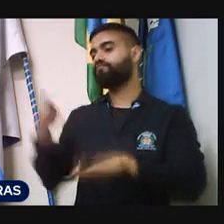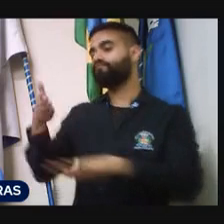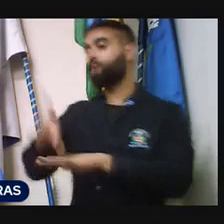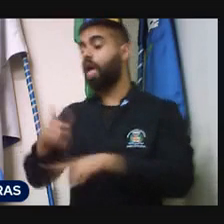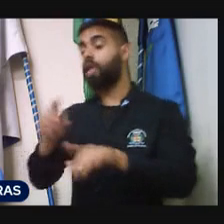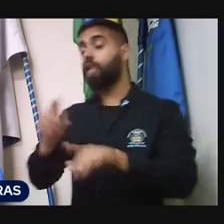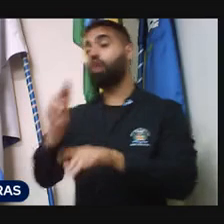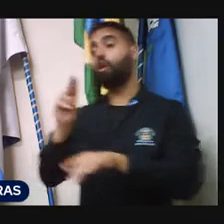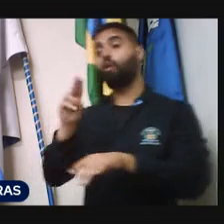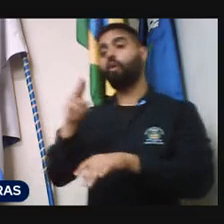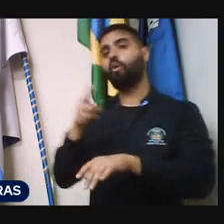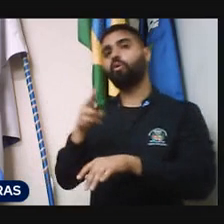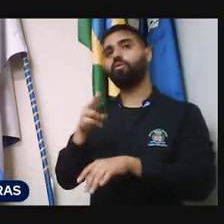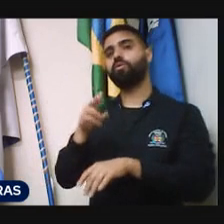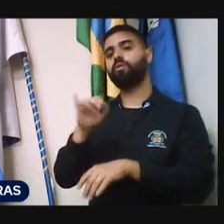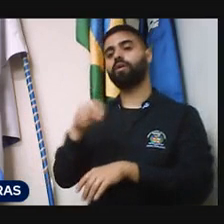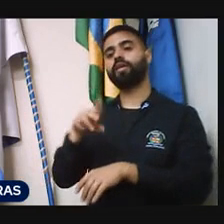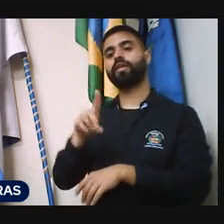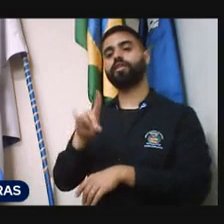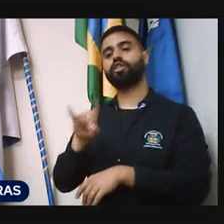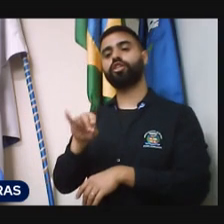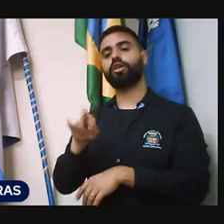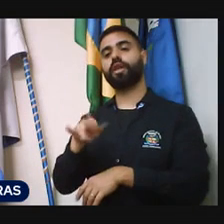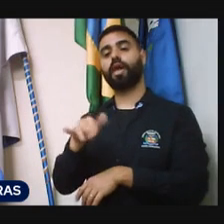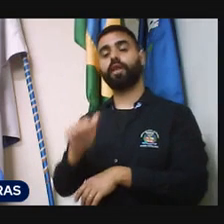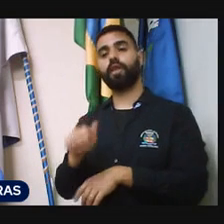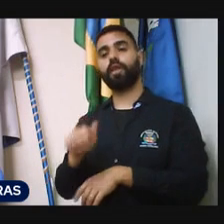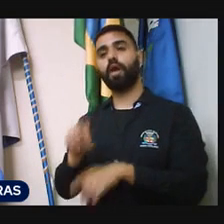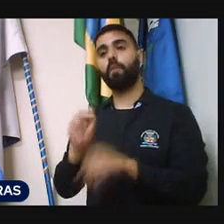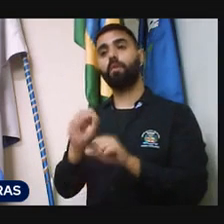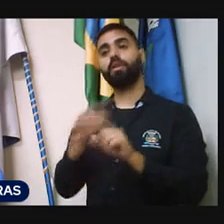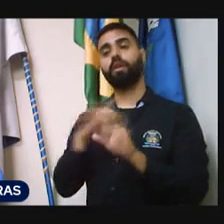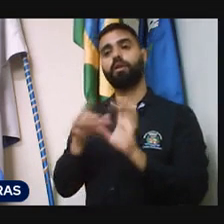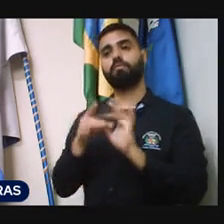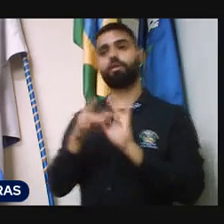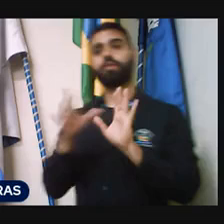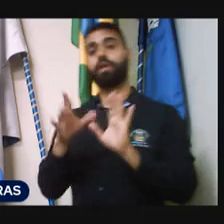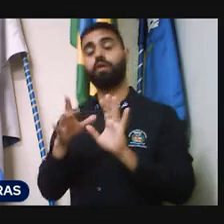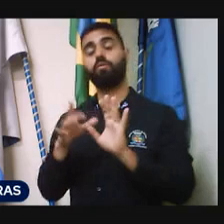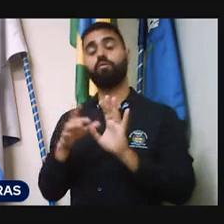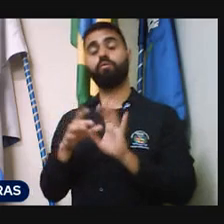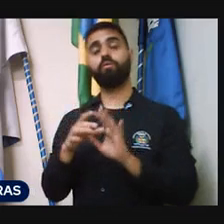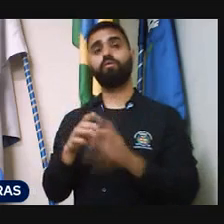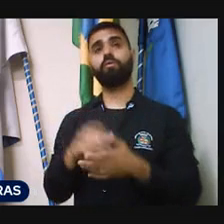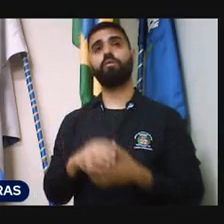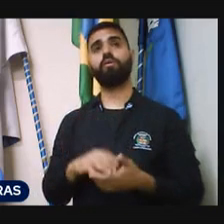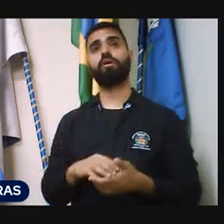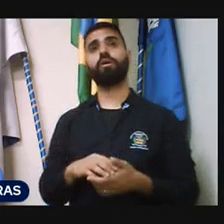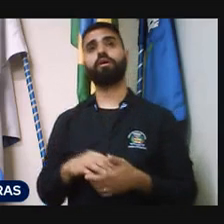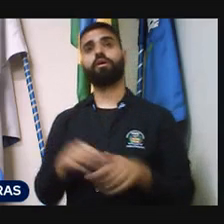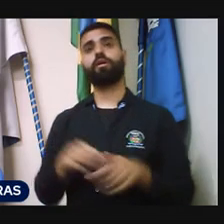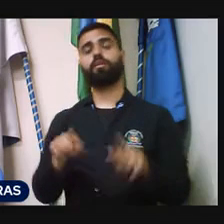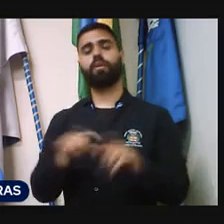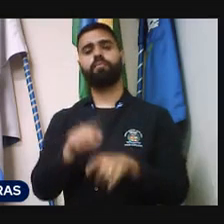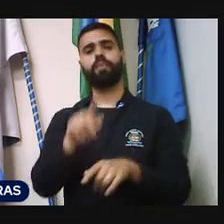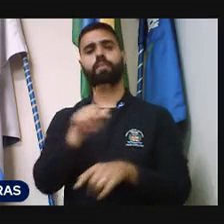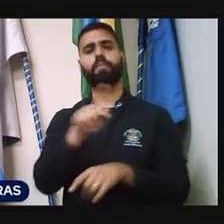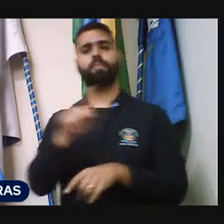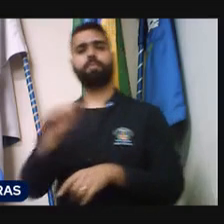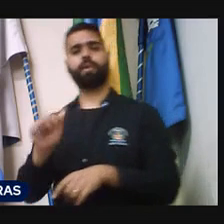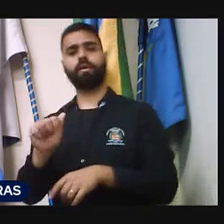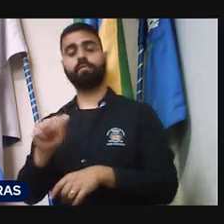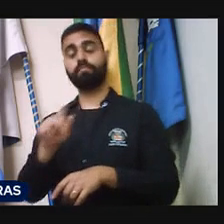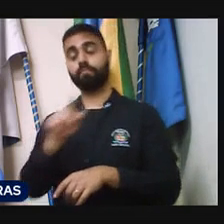podemos ter uma administração indireta nós podemos ter uma concessão uma permissão e uma PVP uma